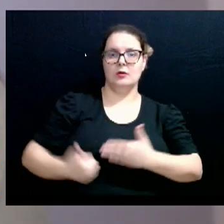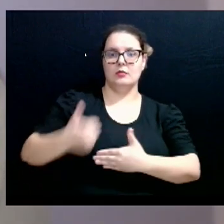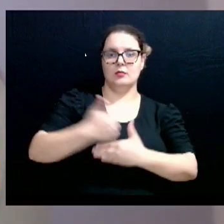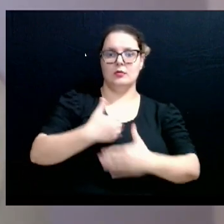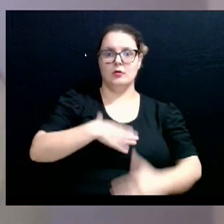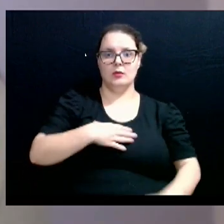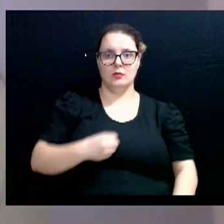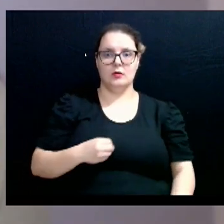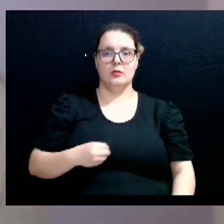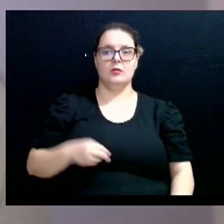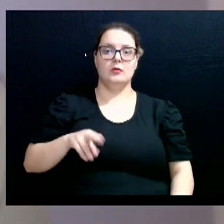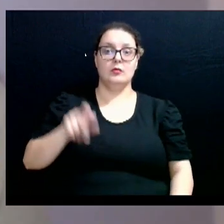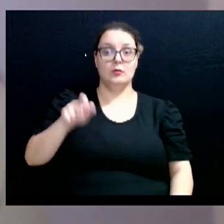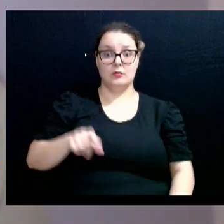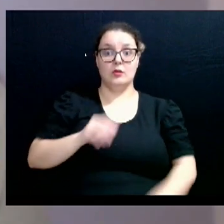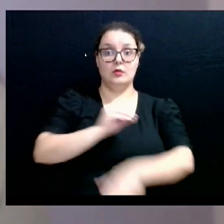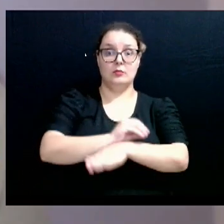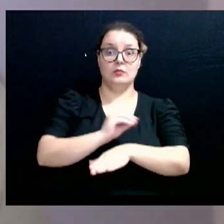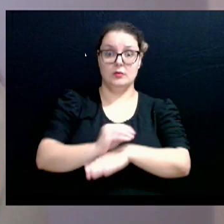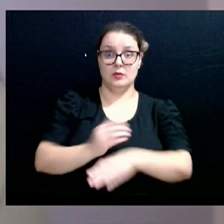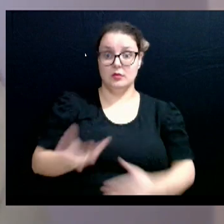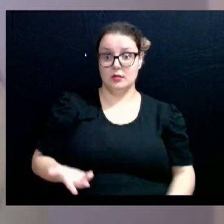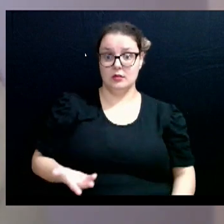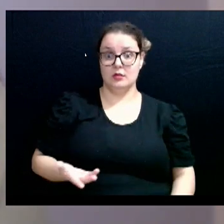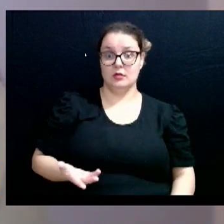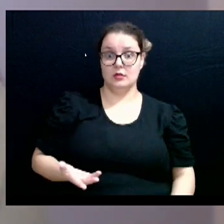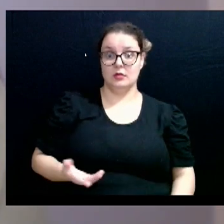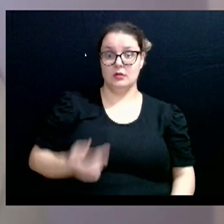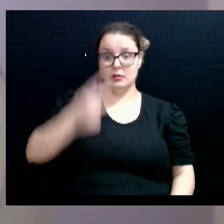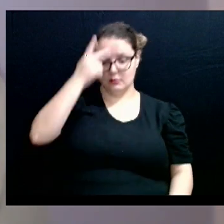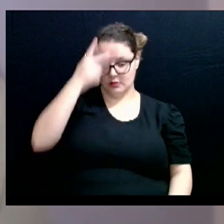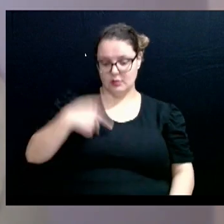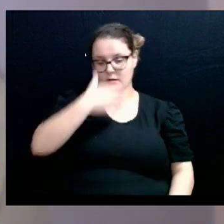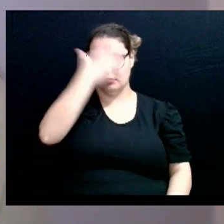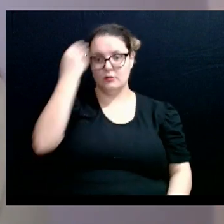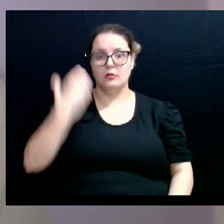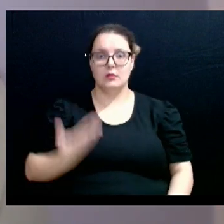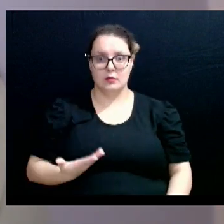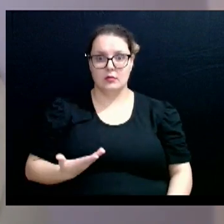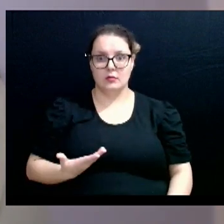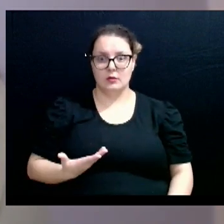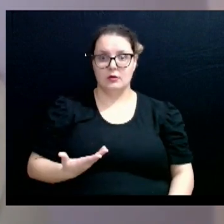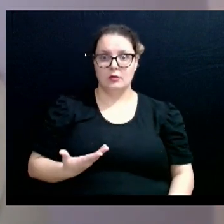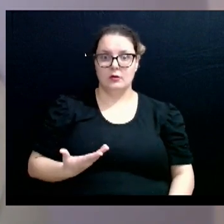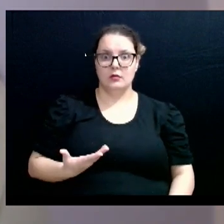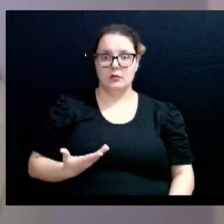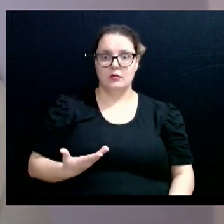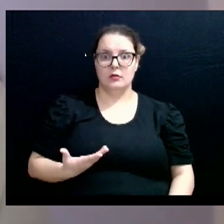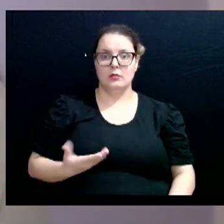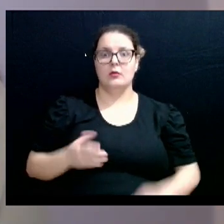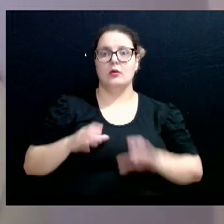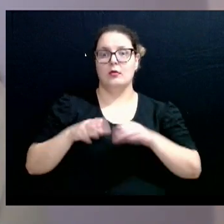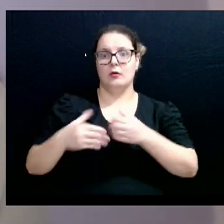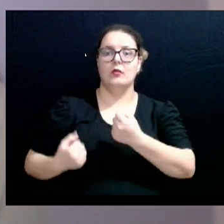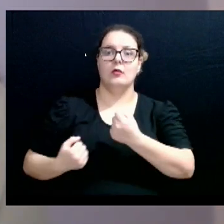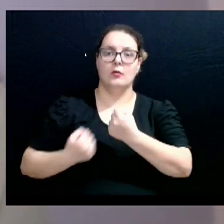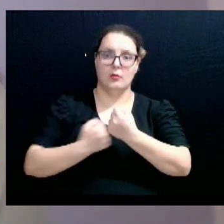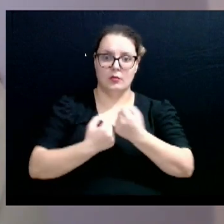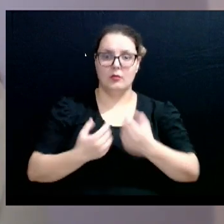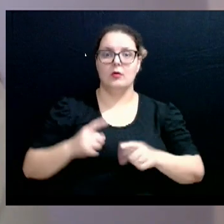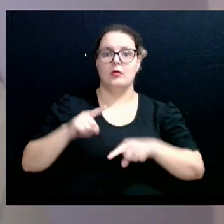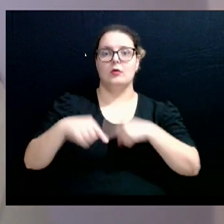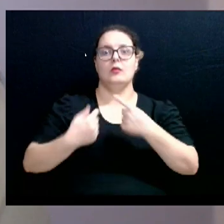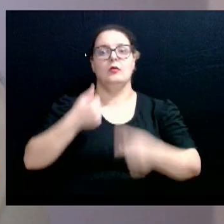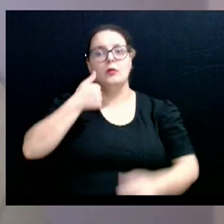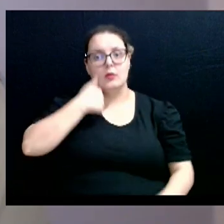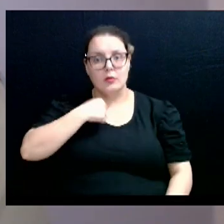está cuidando, e para ela esquece. Se ela tivesse buscar mesmo grupos de apoio, né, com outras mães,